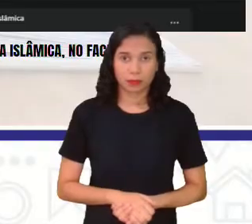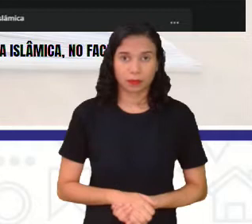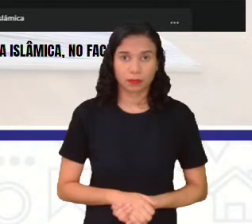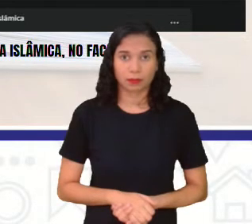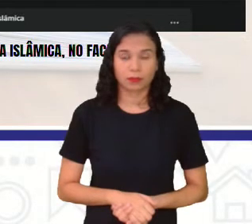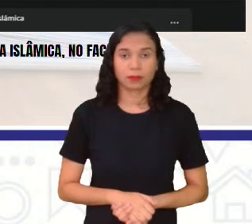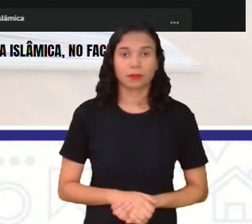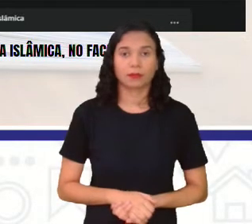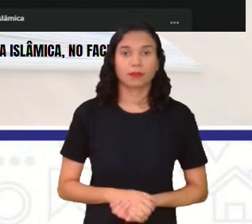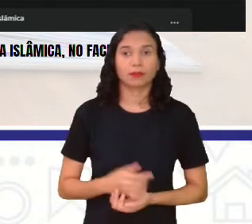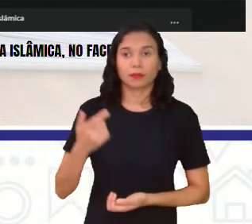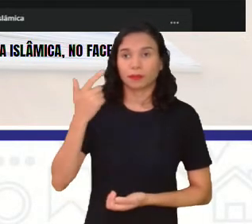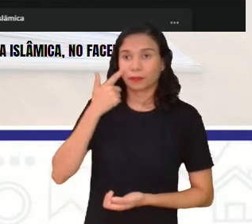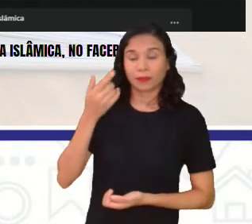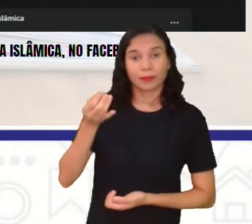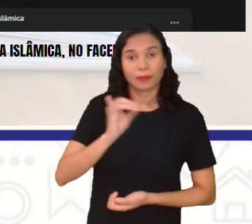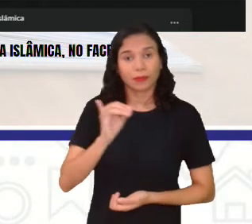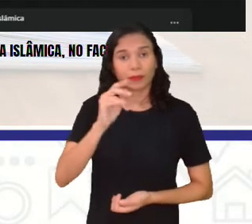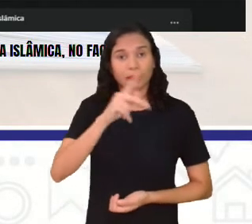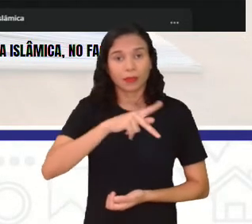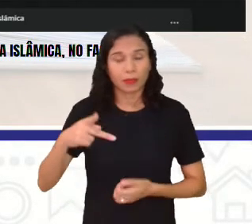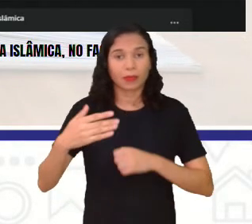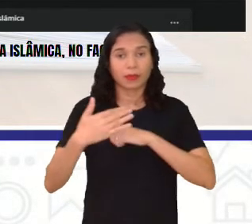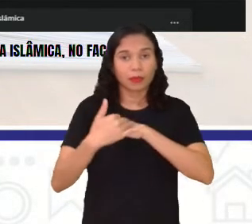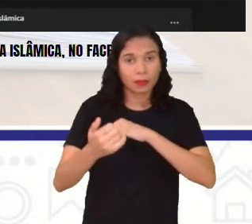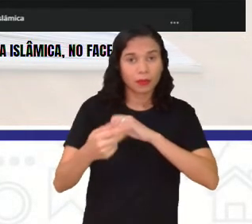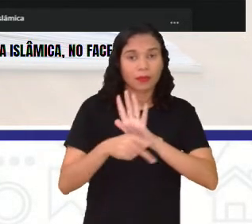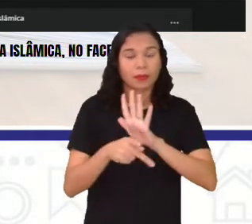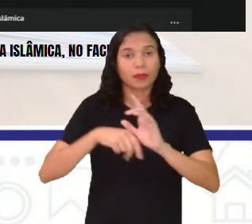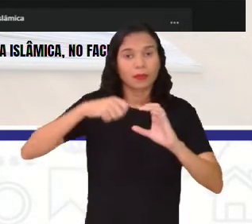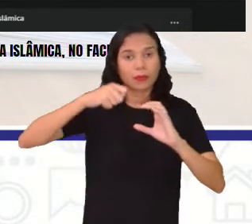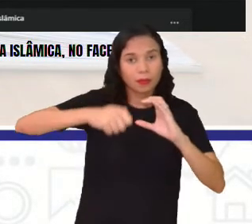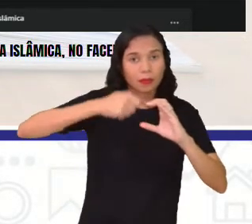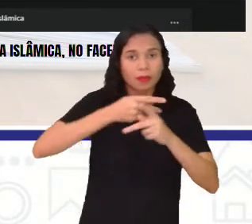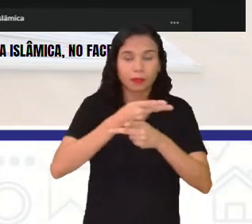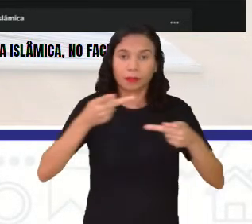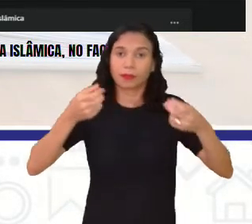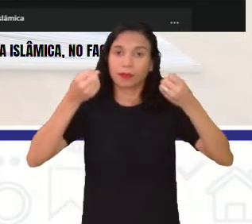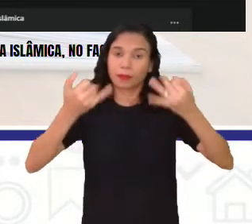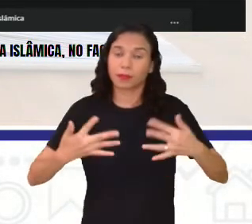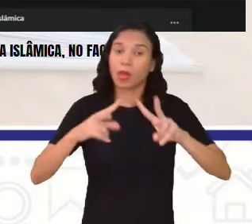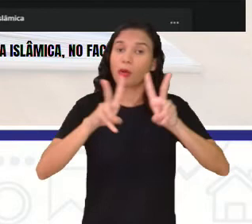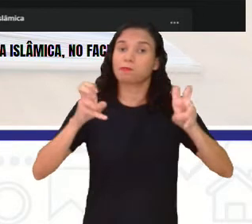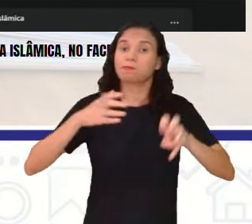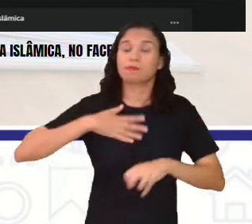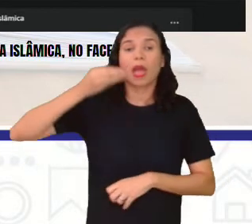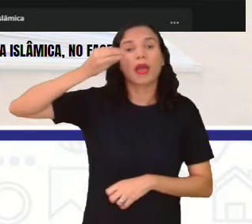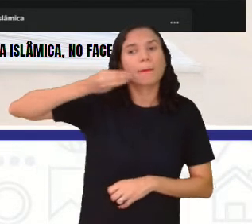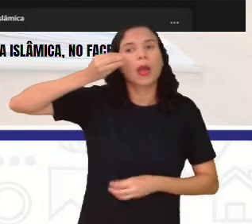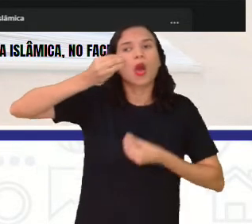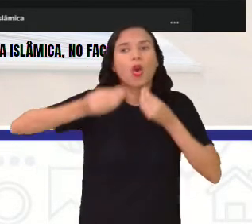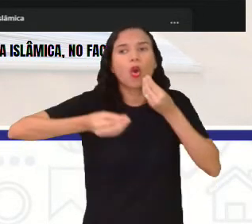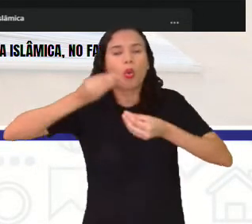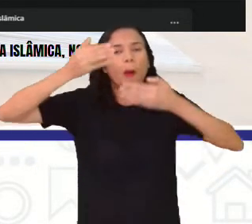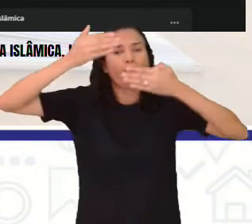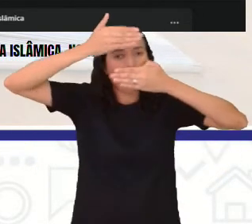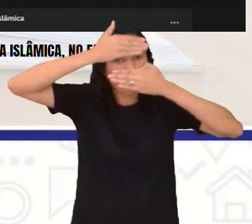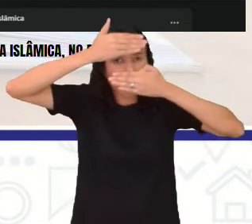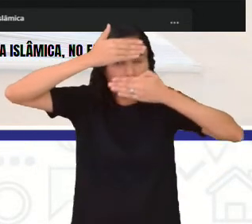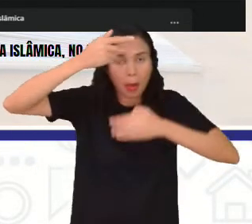Deixa eu... Luciano Júnior me convidou para gravar este vídeo aqui para vocês, explicando um pouco da minha experiência de como é ser muçulmano do